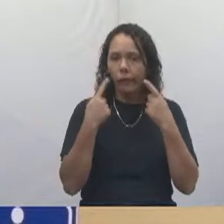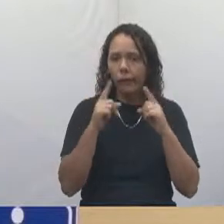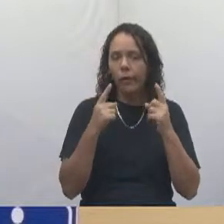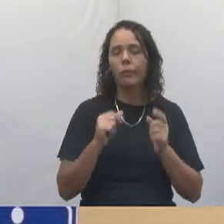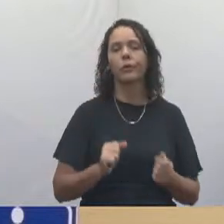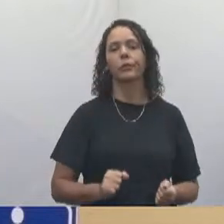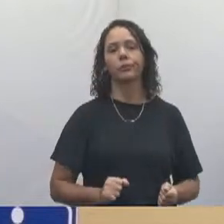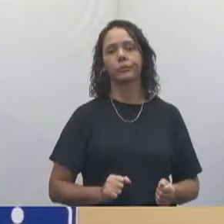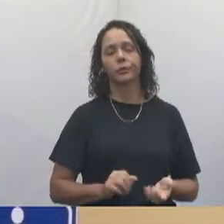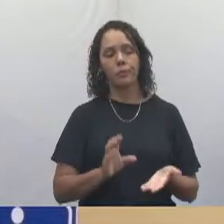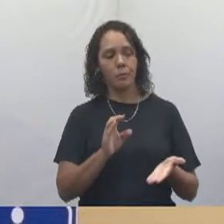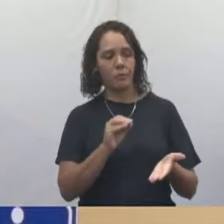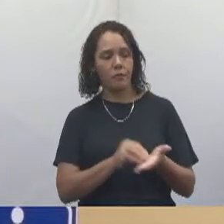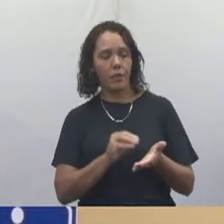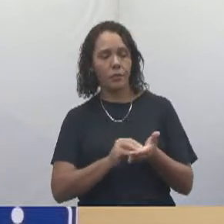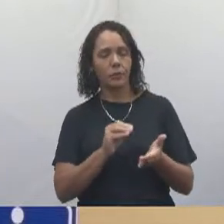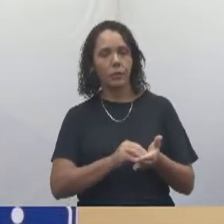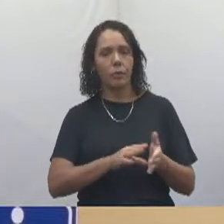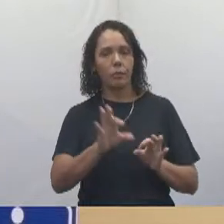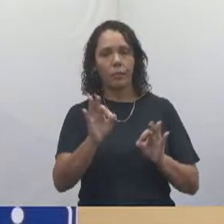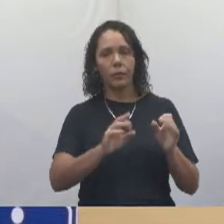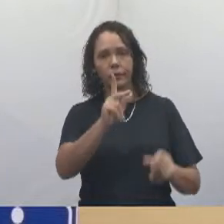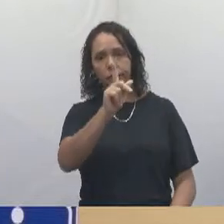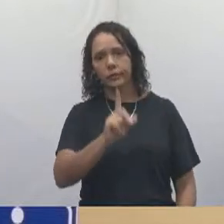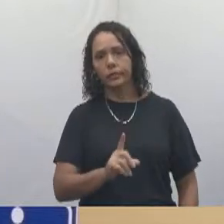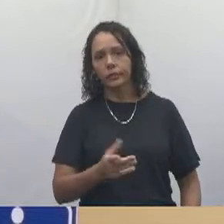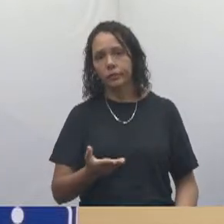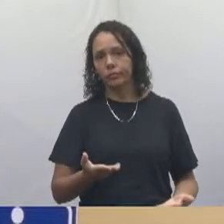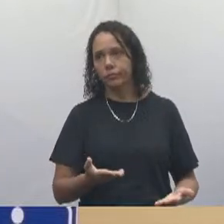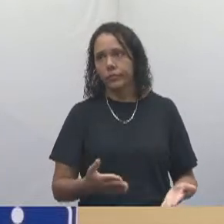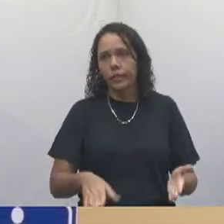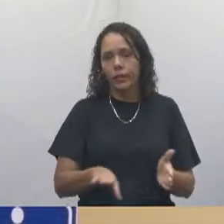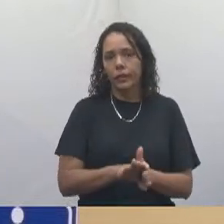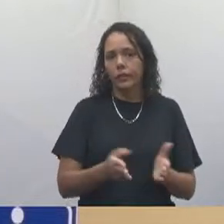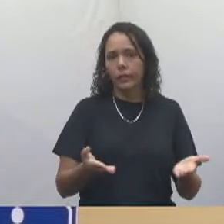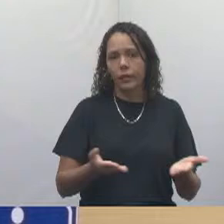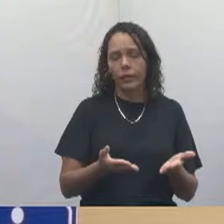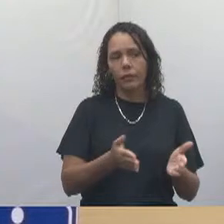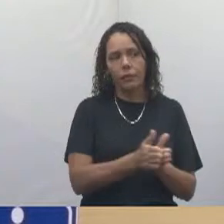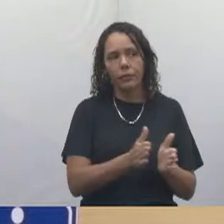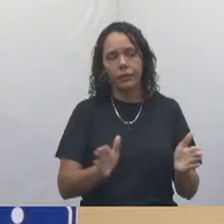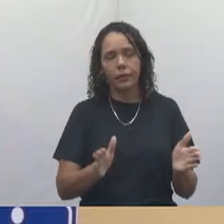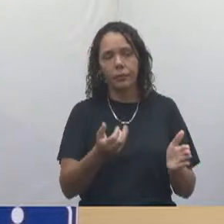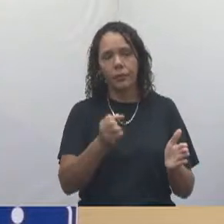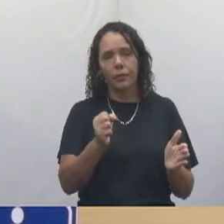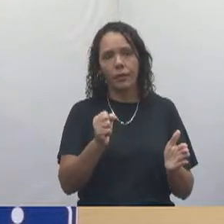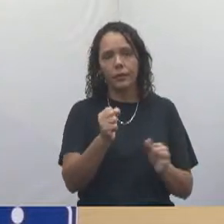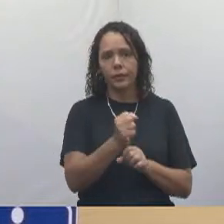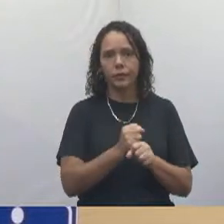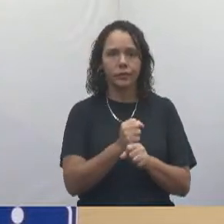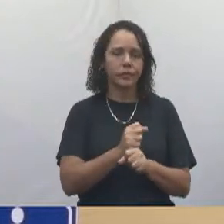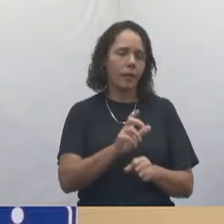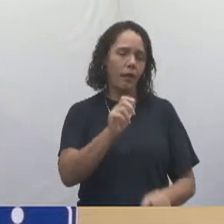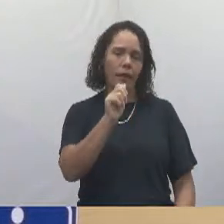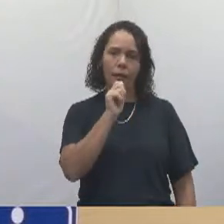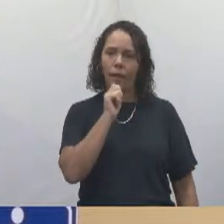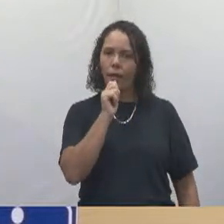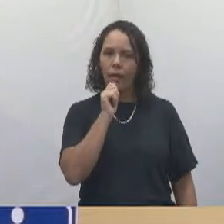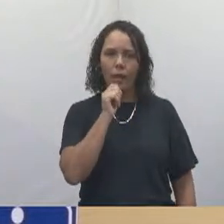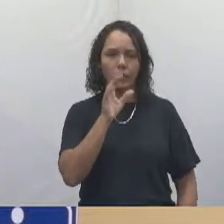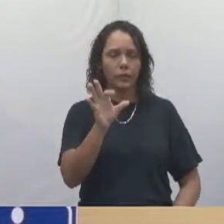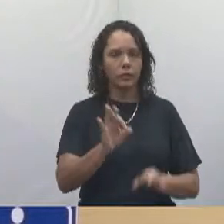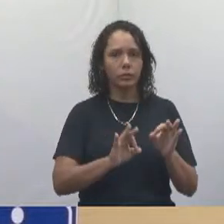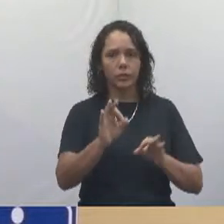diretor, a ausência de um plano diretor, até agora está indo para o seu 8º ano e não tem um plano diretor, para